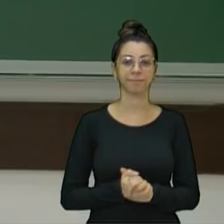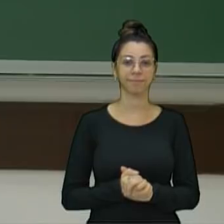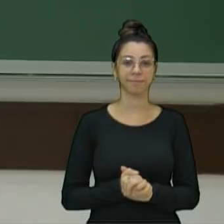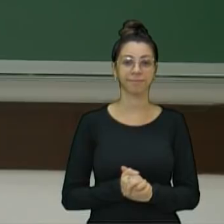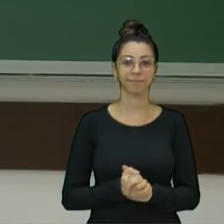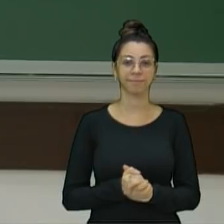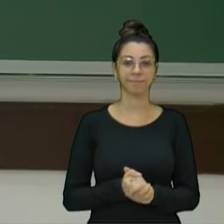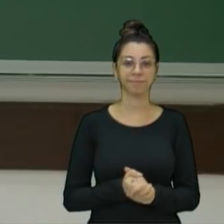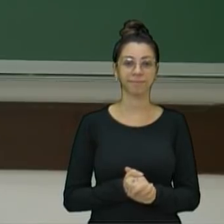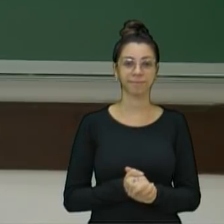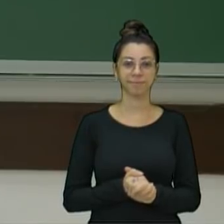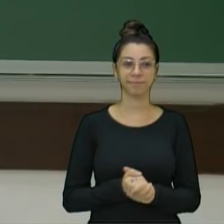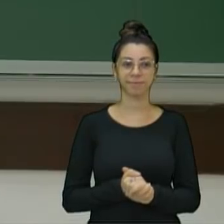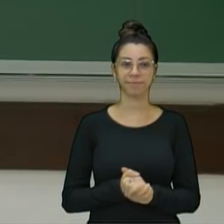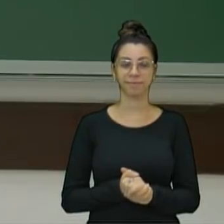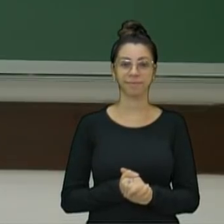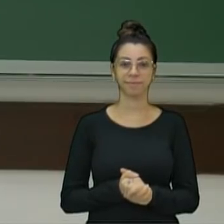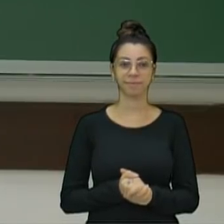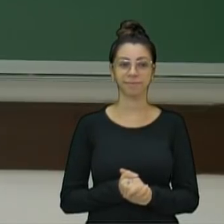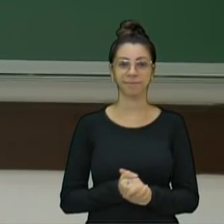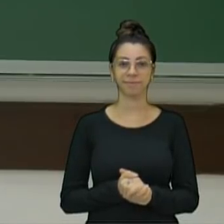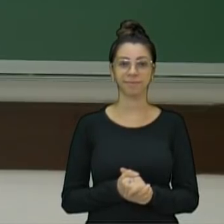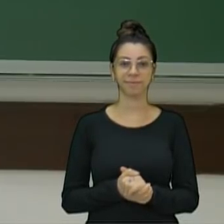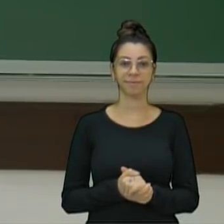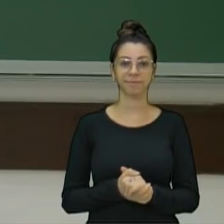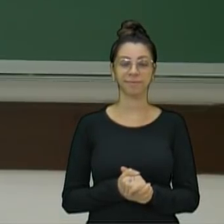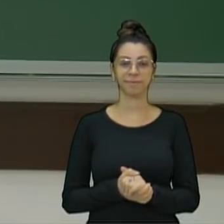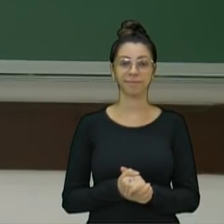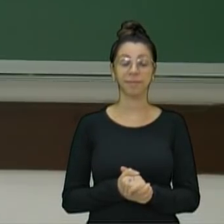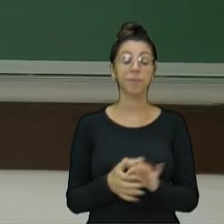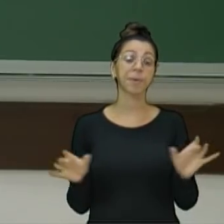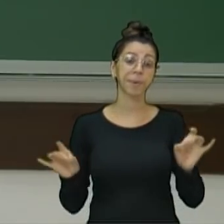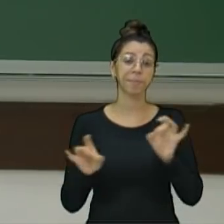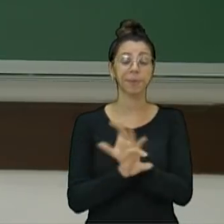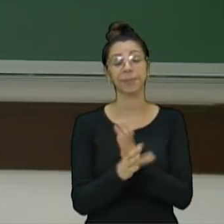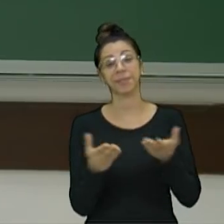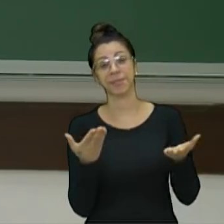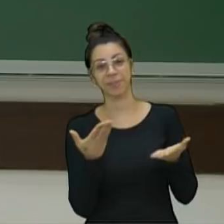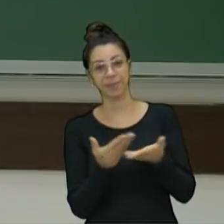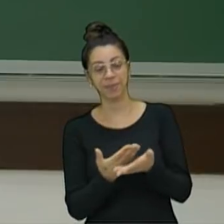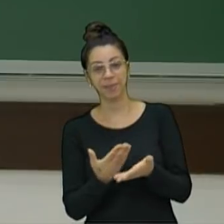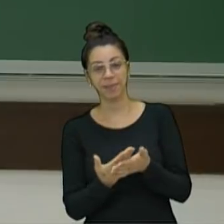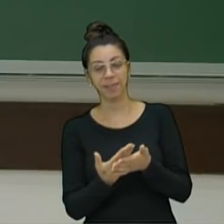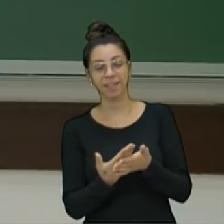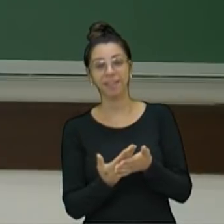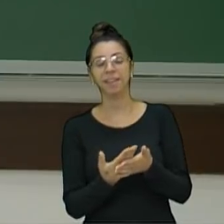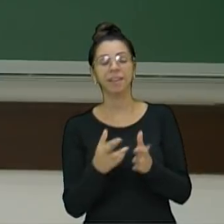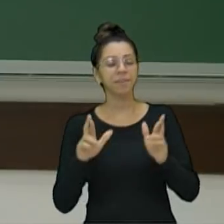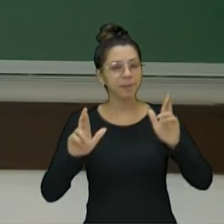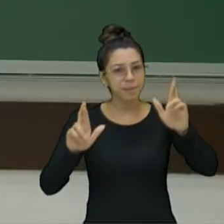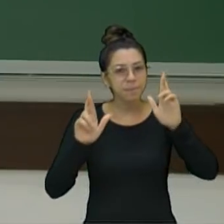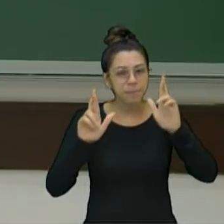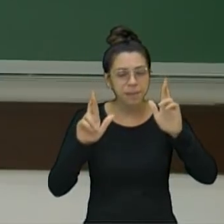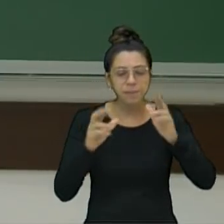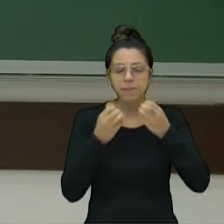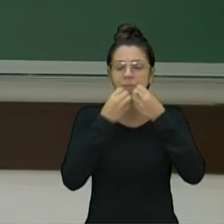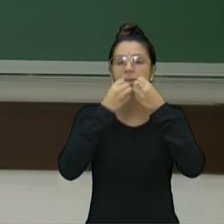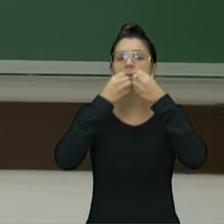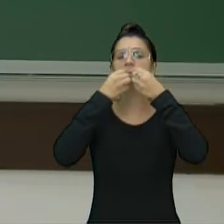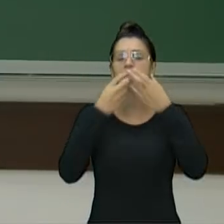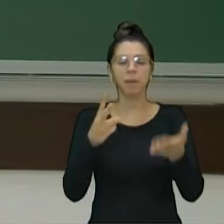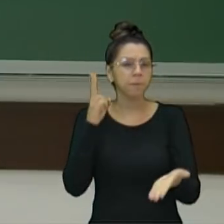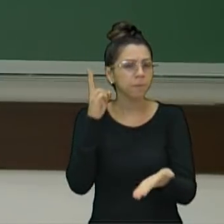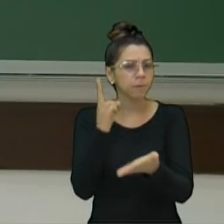So, this class is finishing. Tá acabando a nossa aula. Eu espero que vocês fiquem bem, que